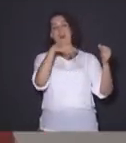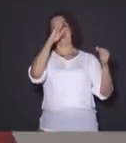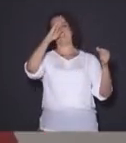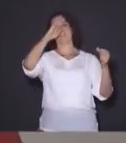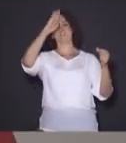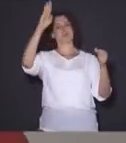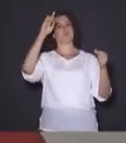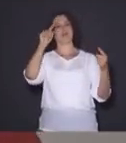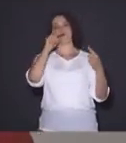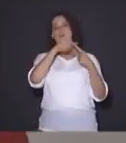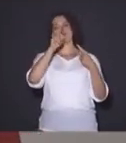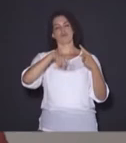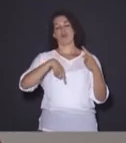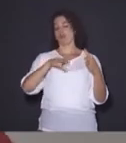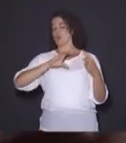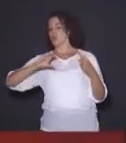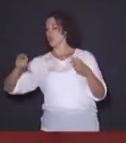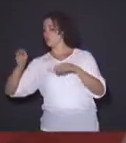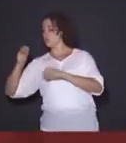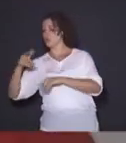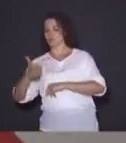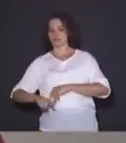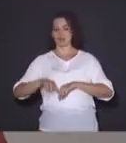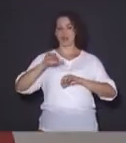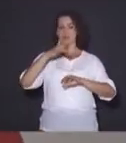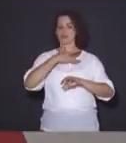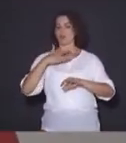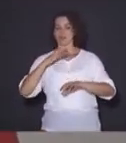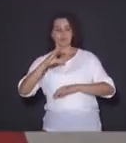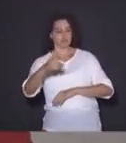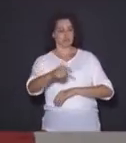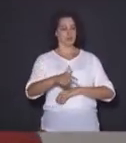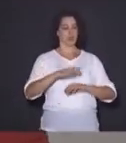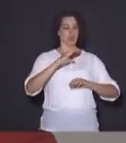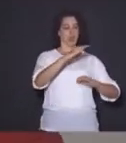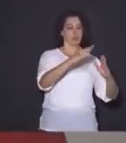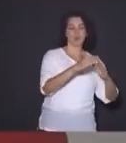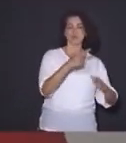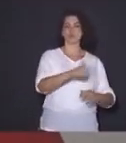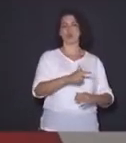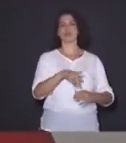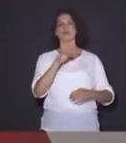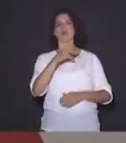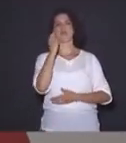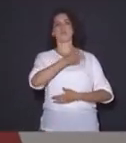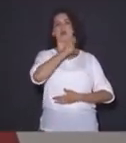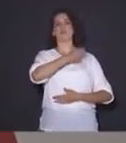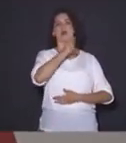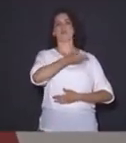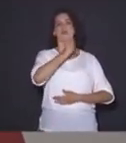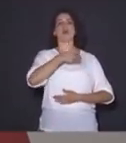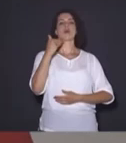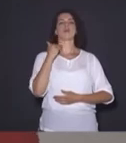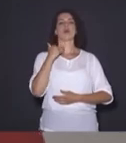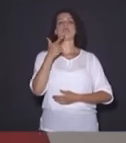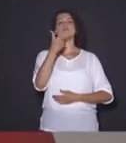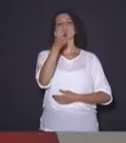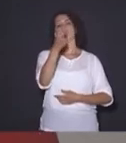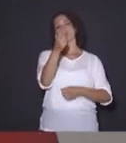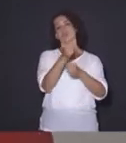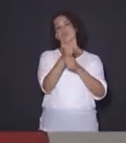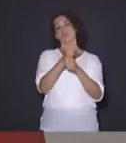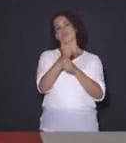não vai dinheiro da educação vai dinheiro da saúde não vai dinheiro para moradia vai ter que pagar juros por banqueiros por 20 anos esse é a